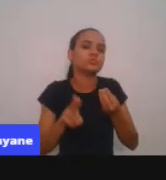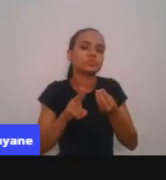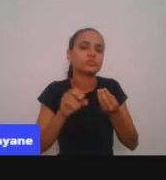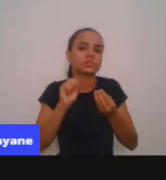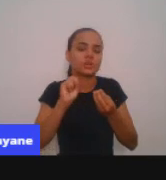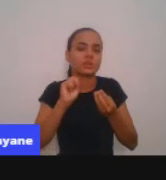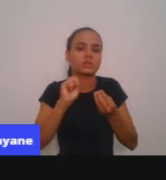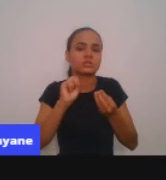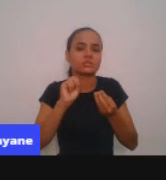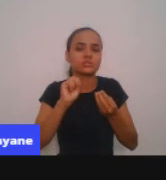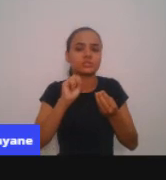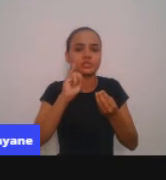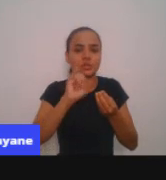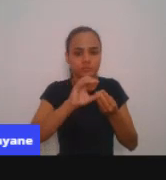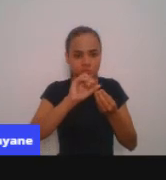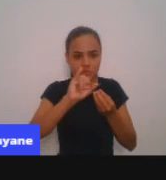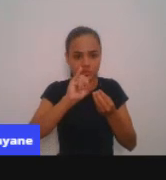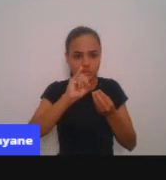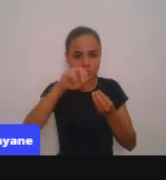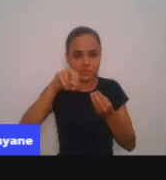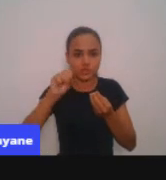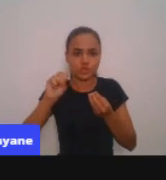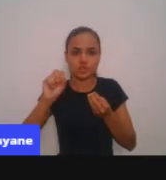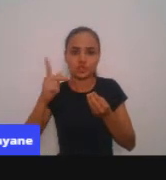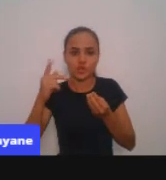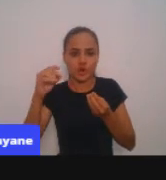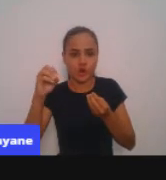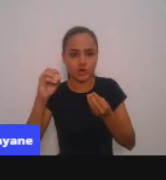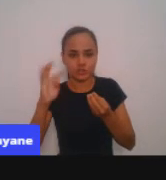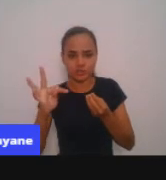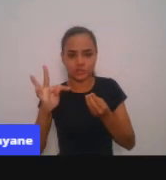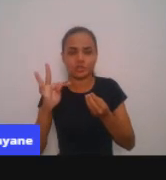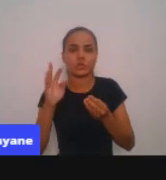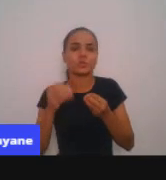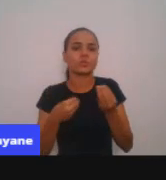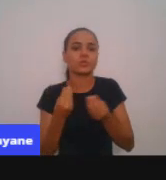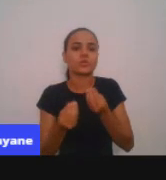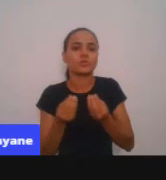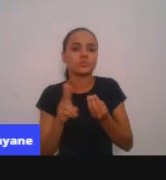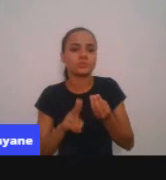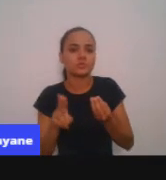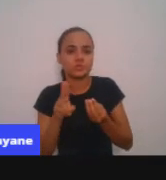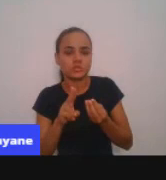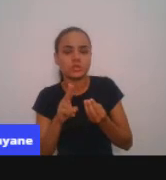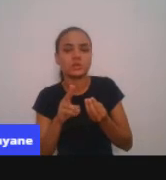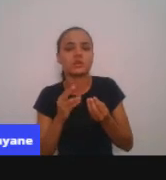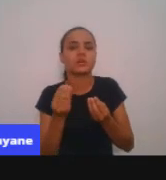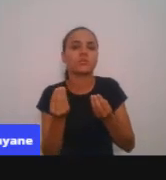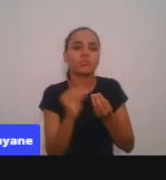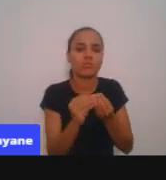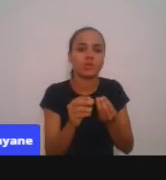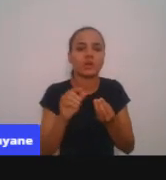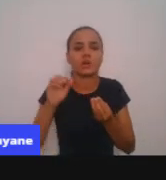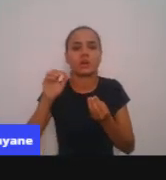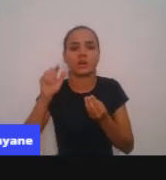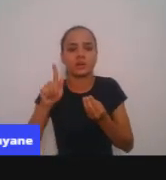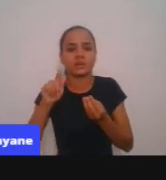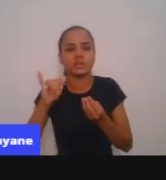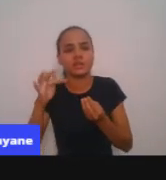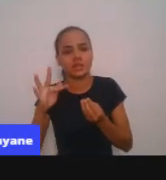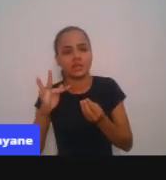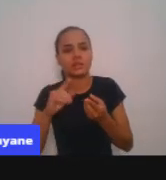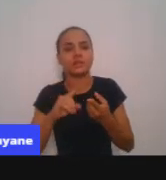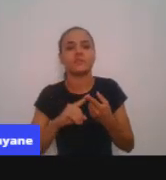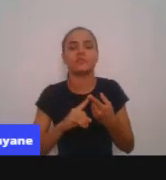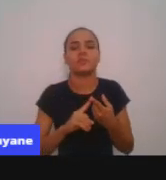vídeo. InShot tem GIFs agora, tem professores que gostam muito dos efeitos animados, né? E sempre a gente tem